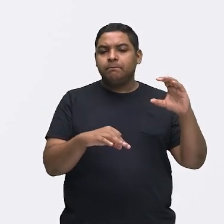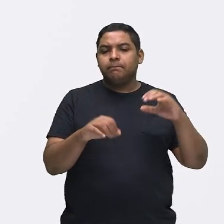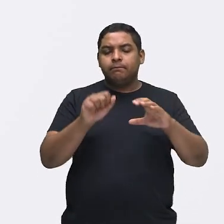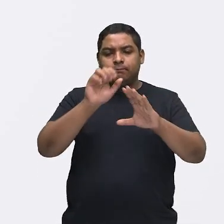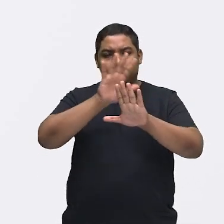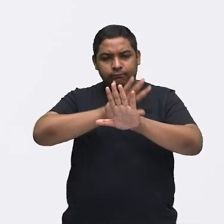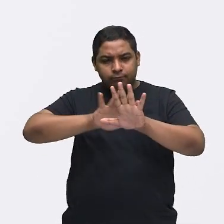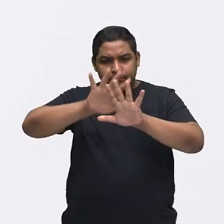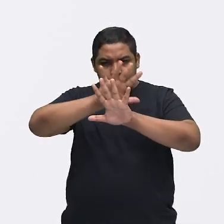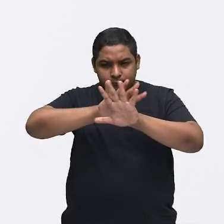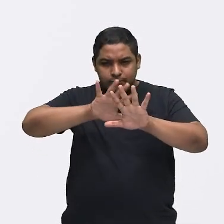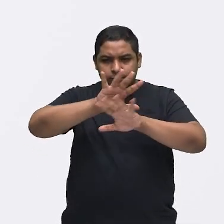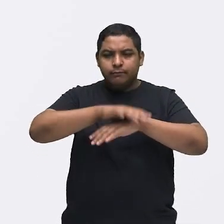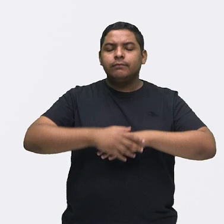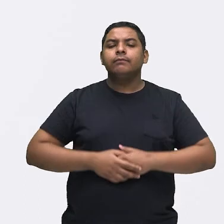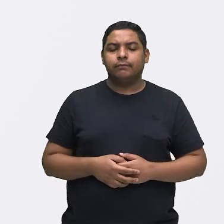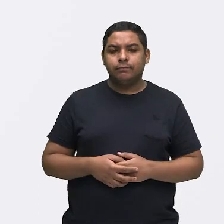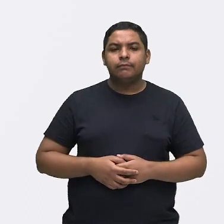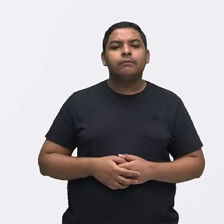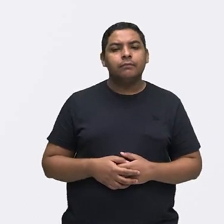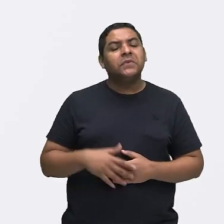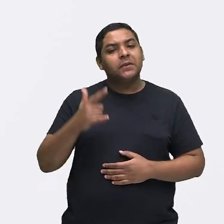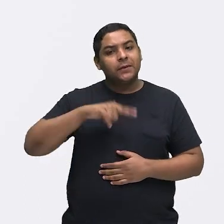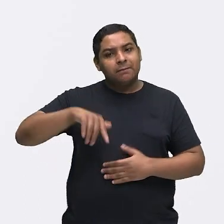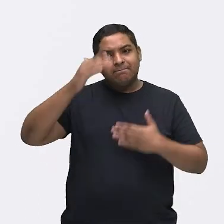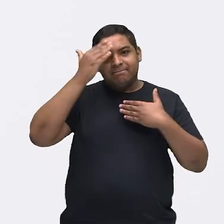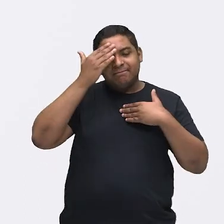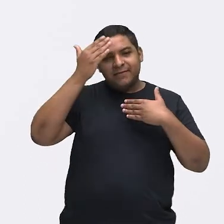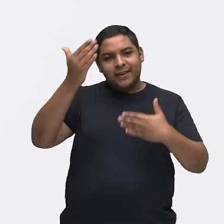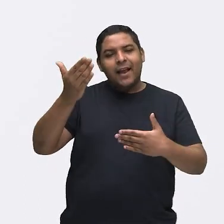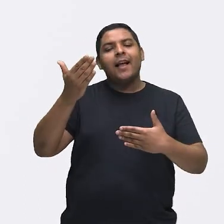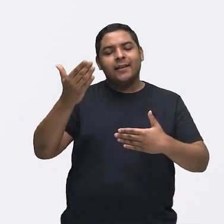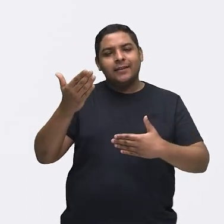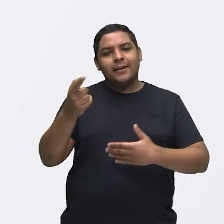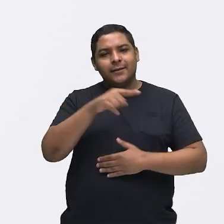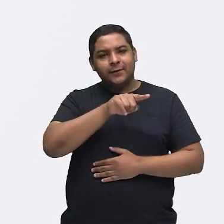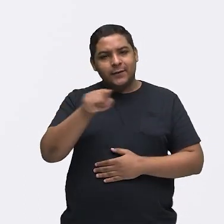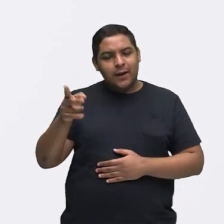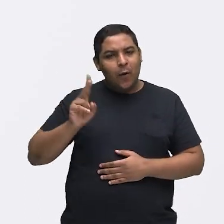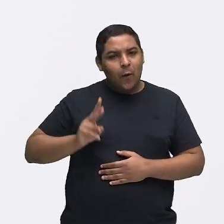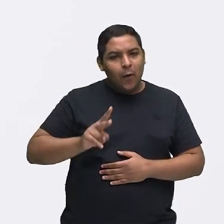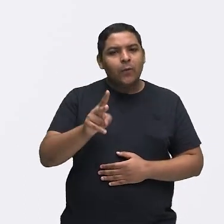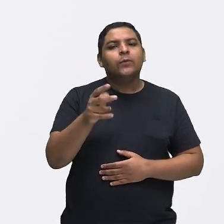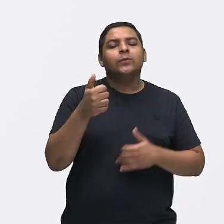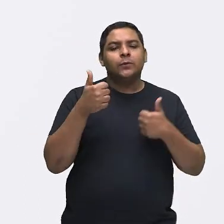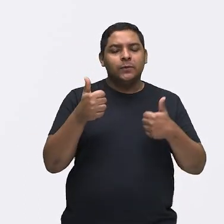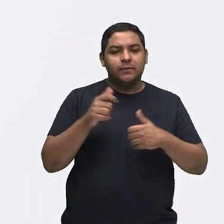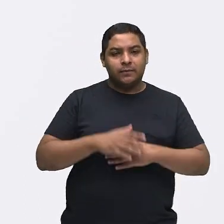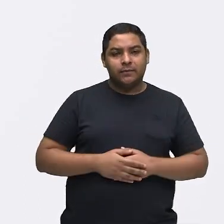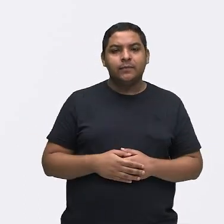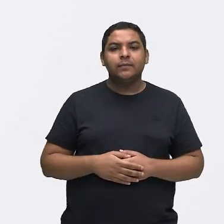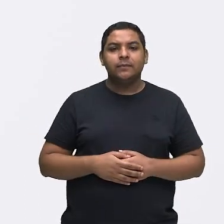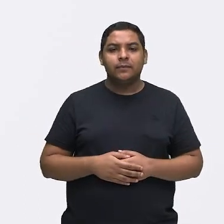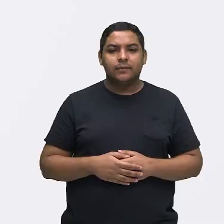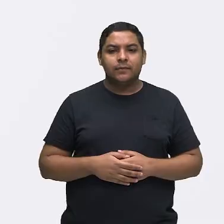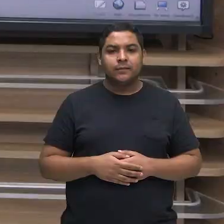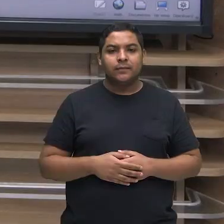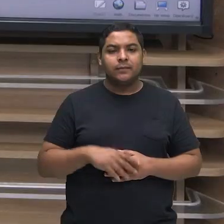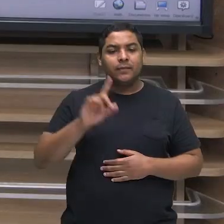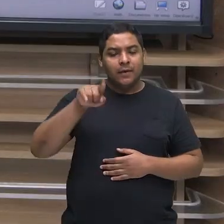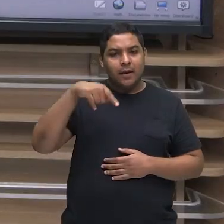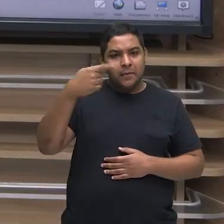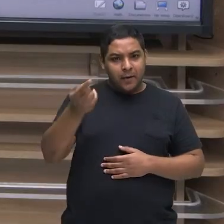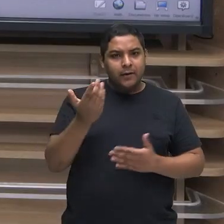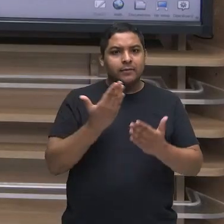Sombrear. Então, mais uma vez, eu agradeço a participação de vocês, continue assim e até a próxima